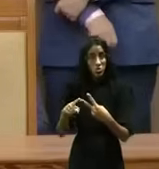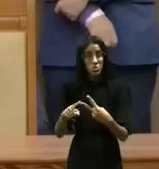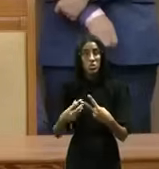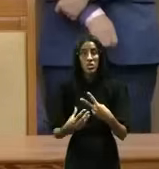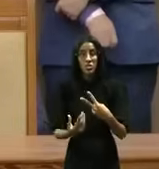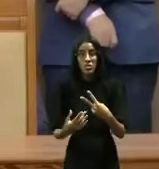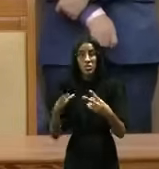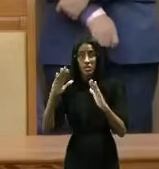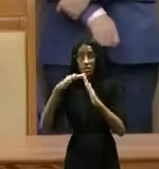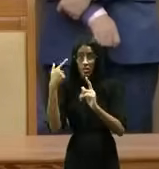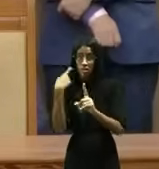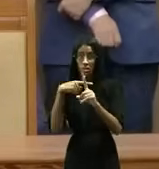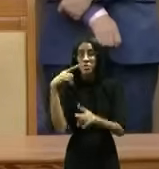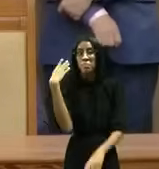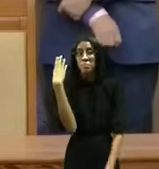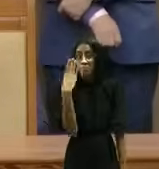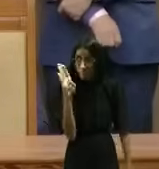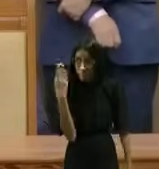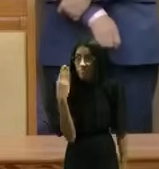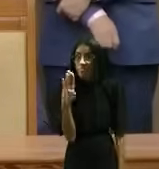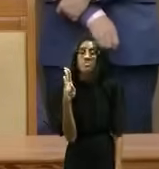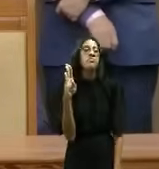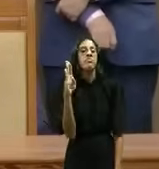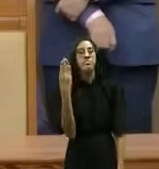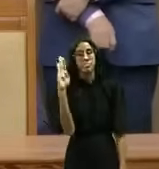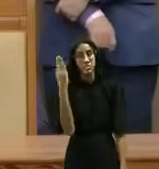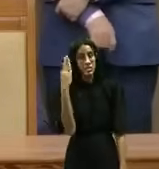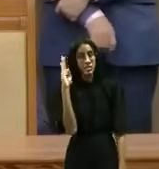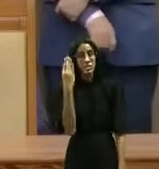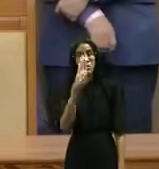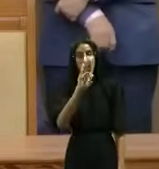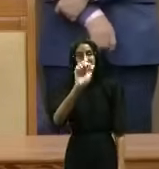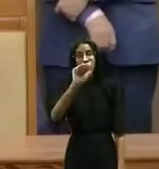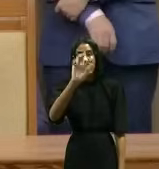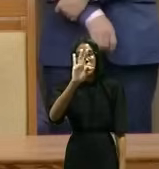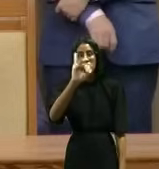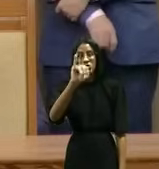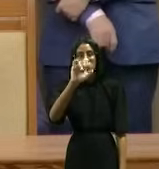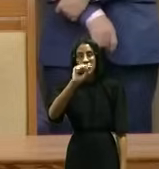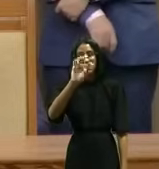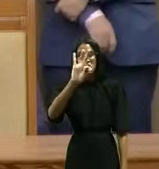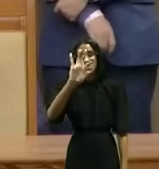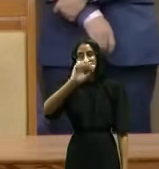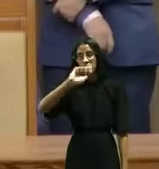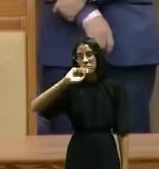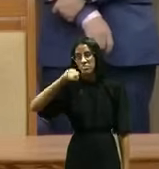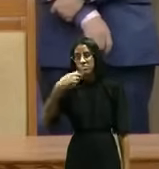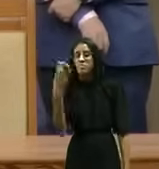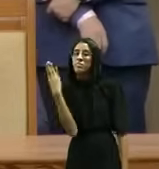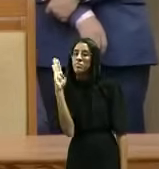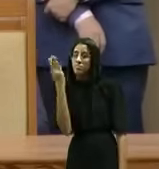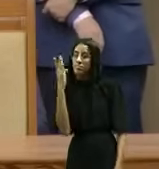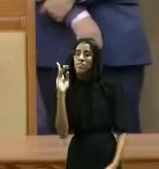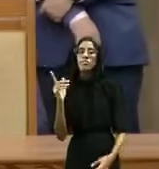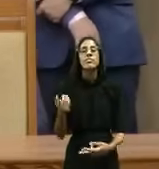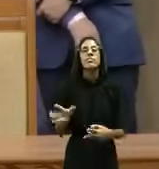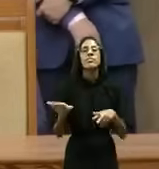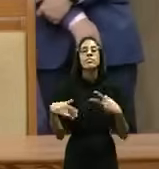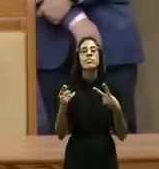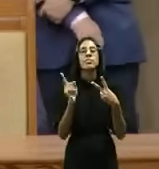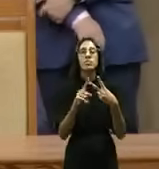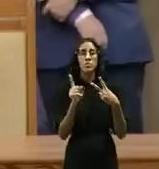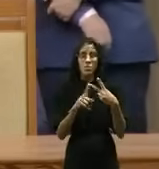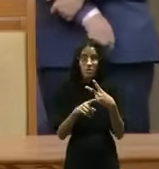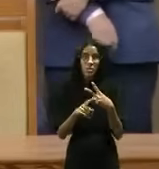Batistas eram pastores Batistas o o vingren era formado em seminários que era de linha